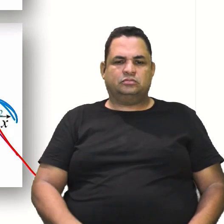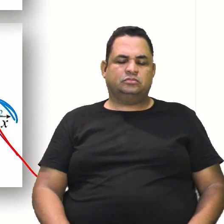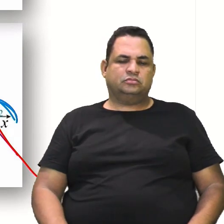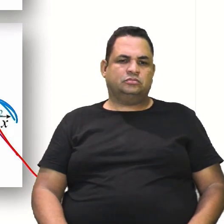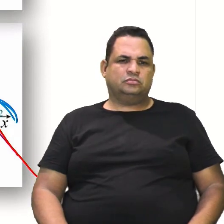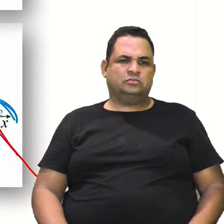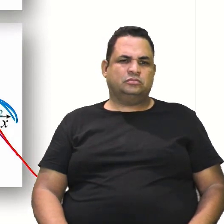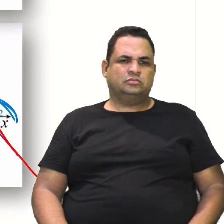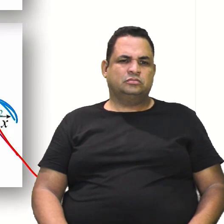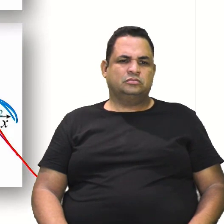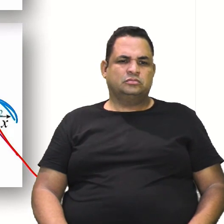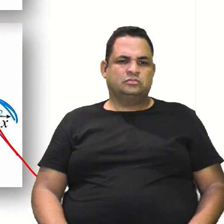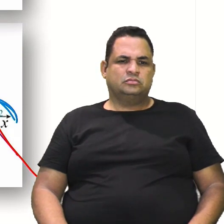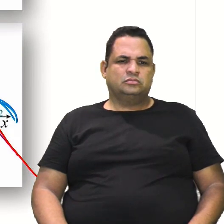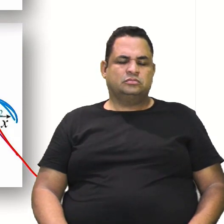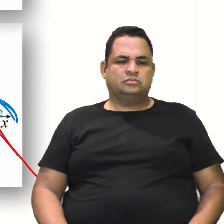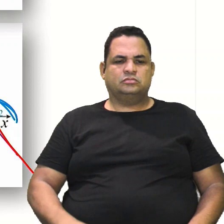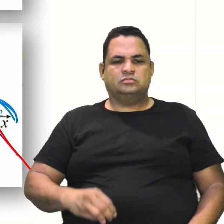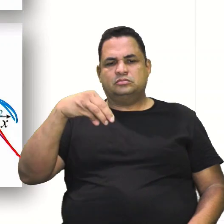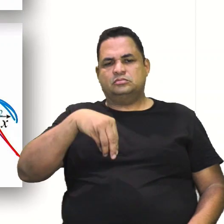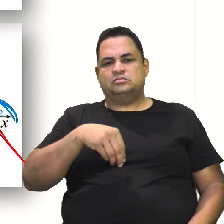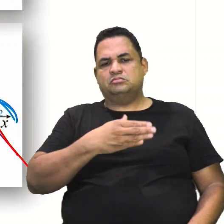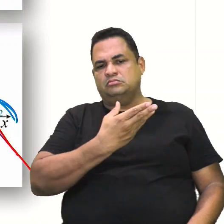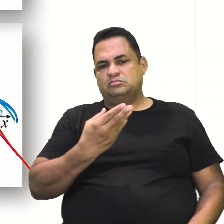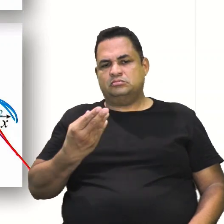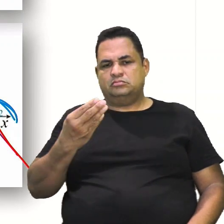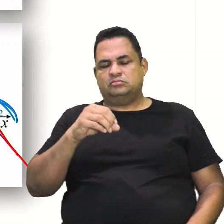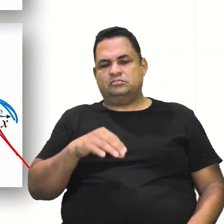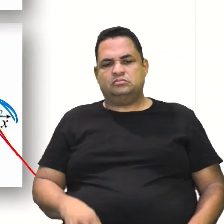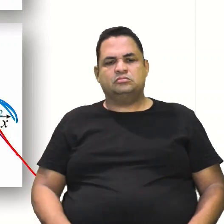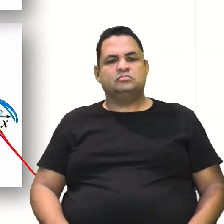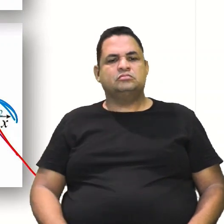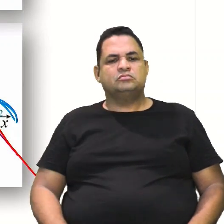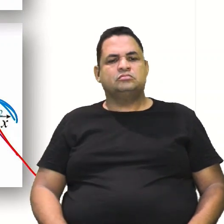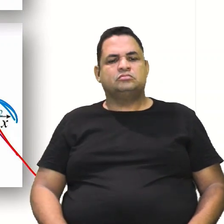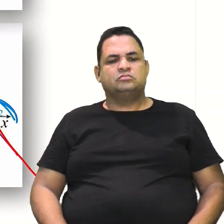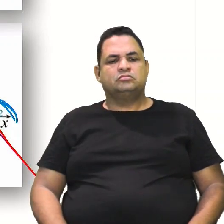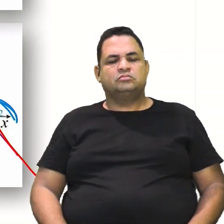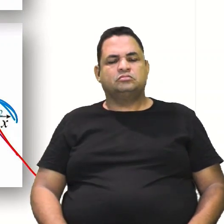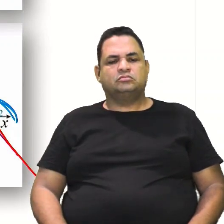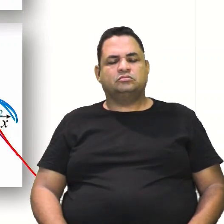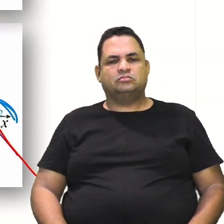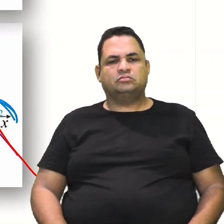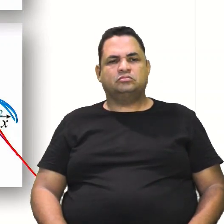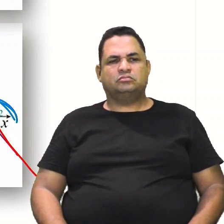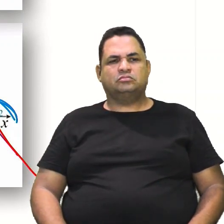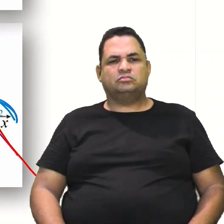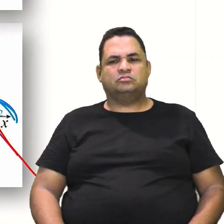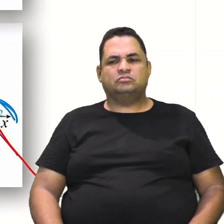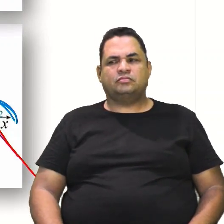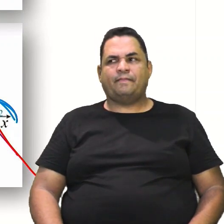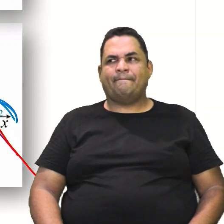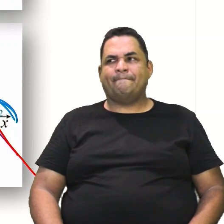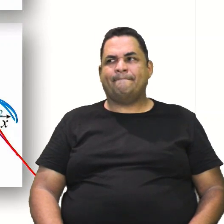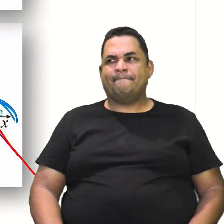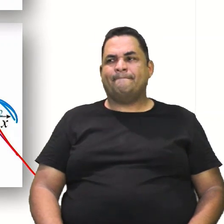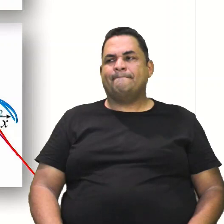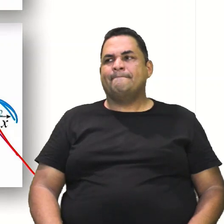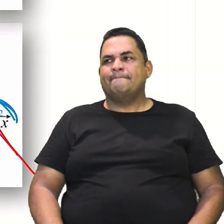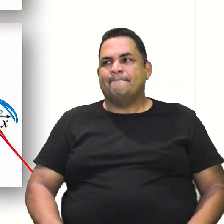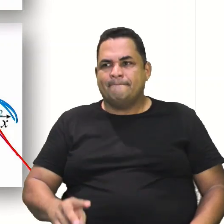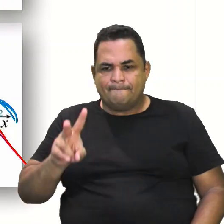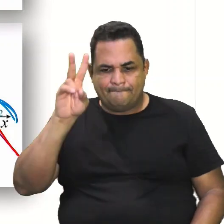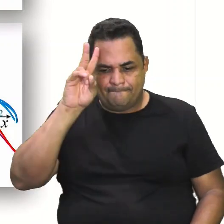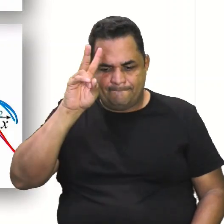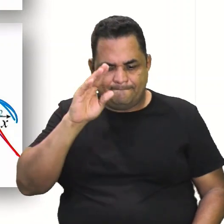parte aqui, ó. Retas paralelas, M de uma igual ao M da outra. Retas concorrentes, o M de uma é diferente ao M da outra. Daí você lembra